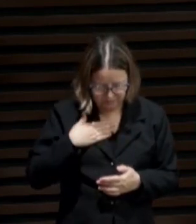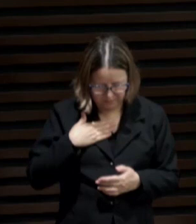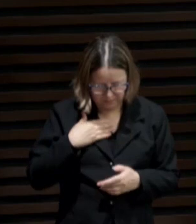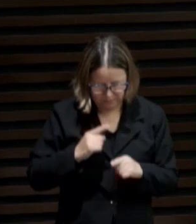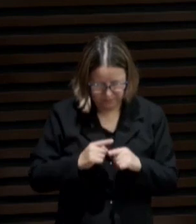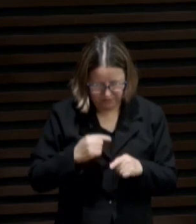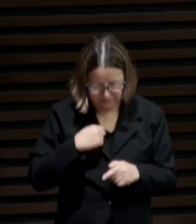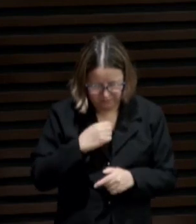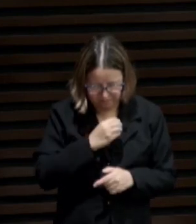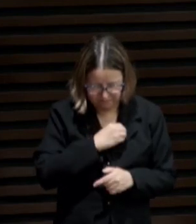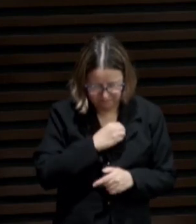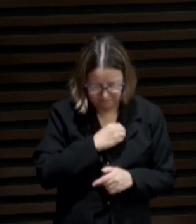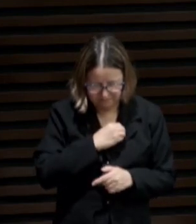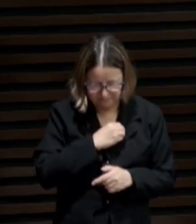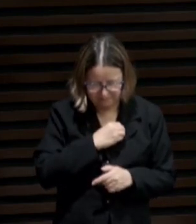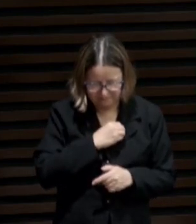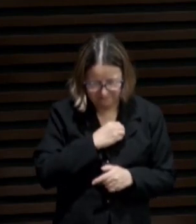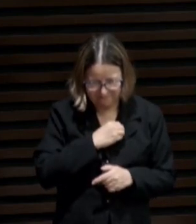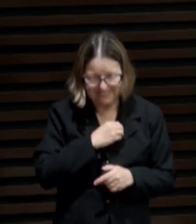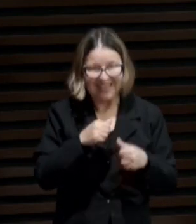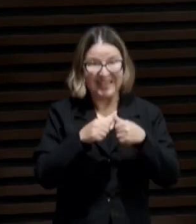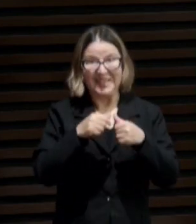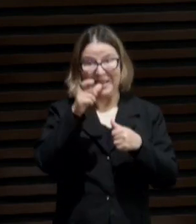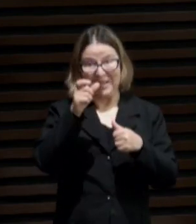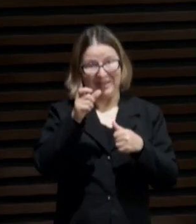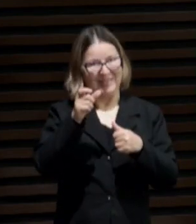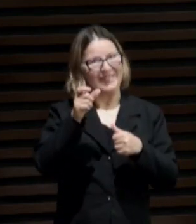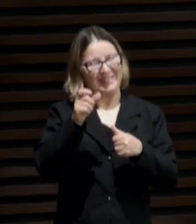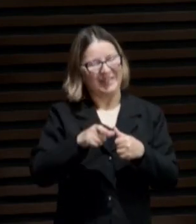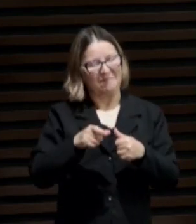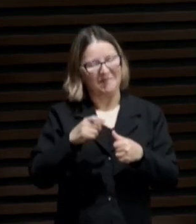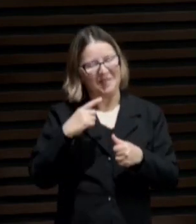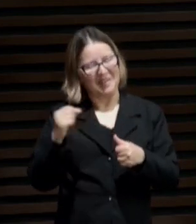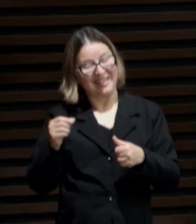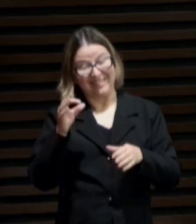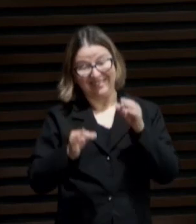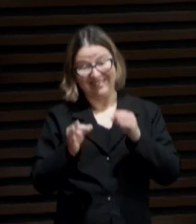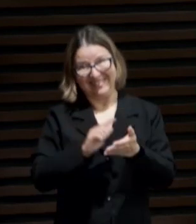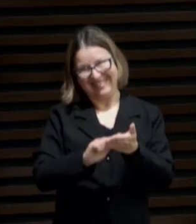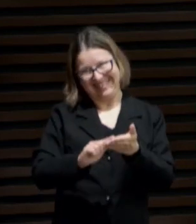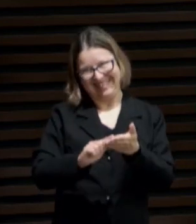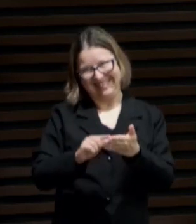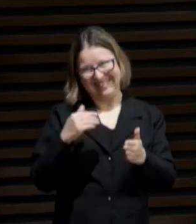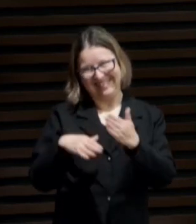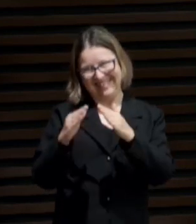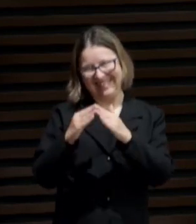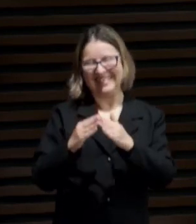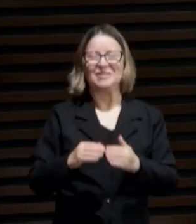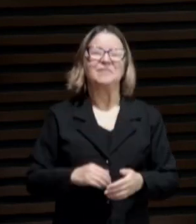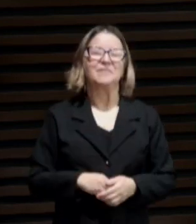pecador. E ele sai justificado para casa. Então, toda vez que eu estou falando de